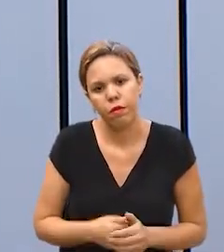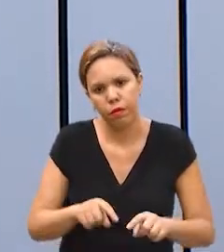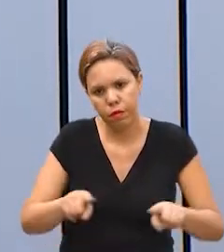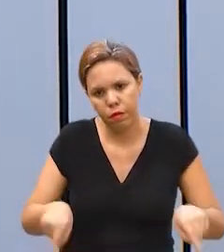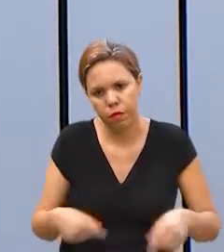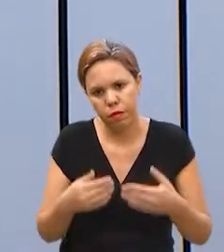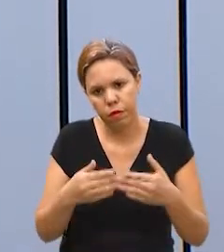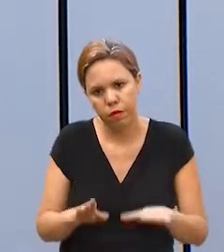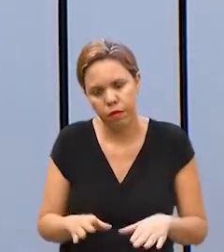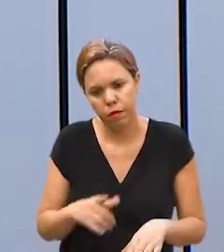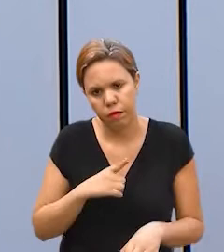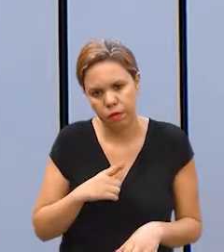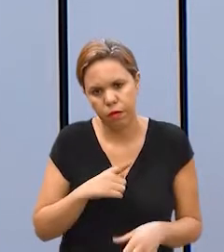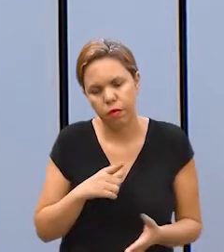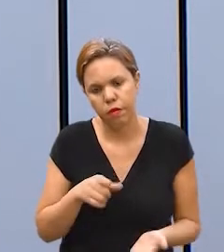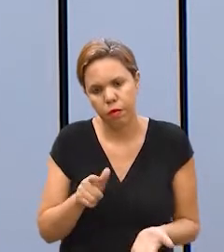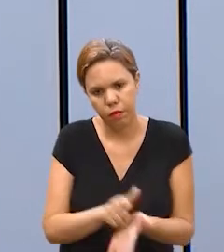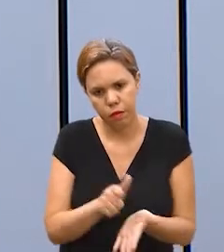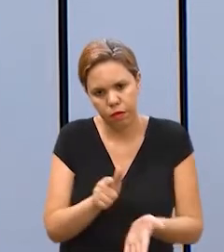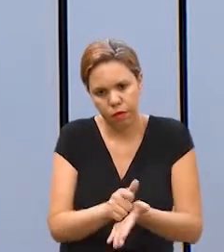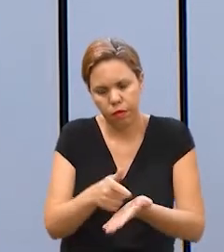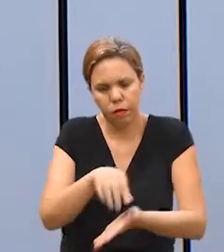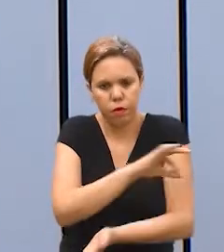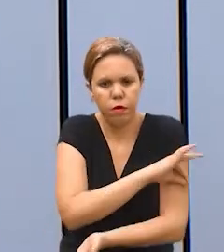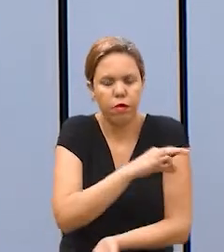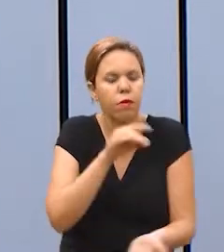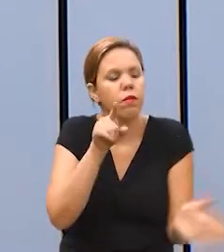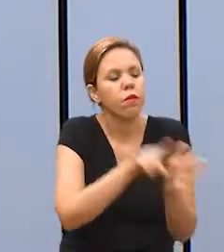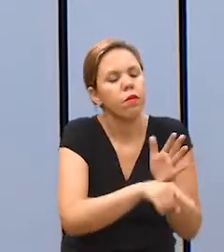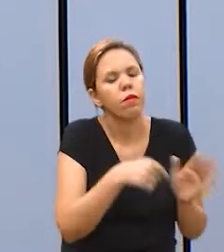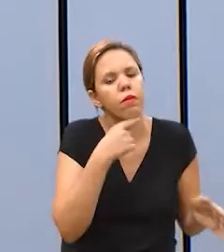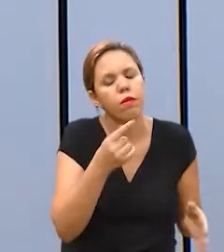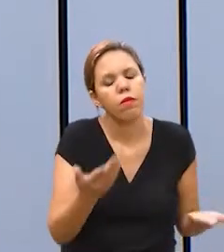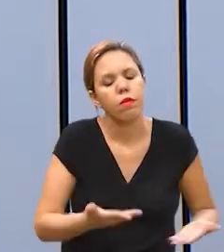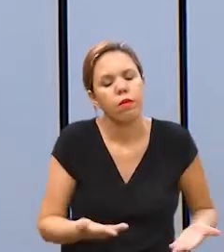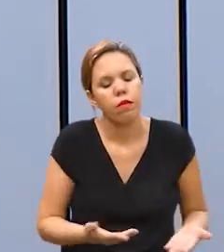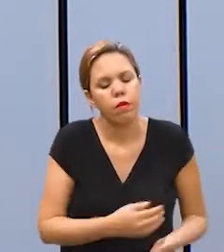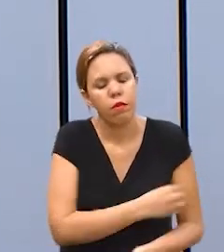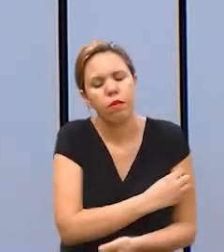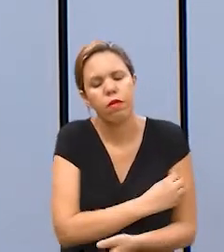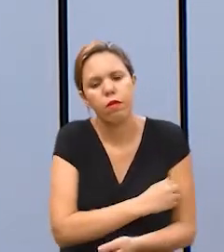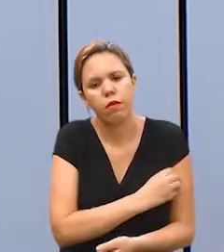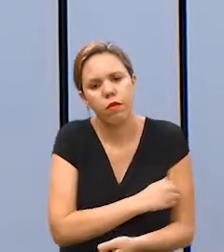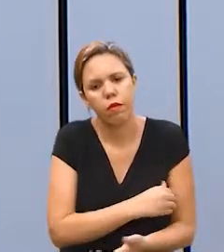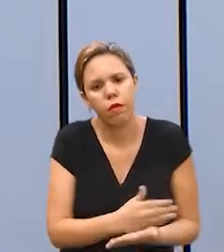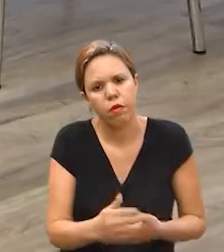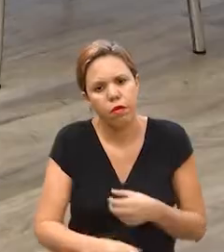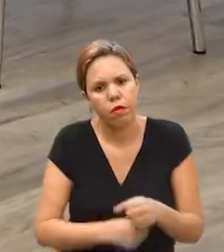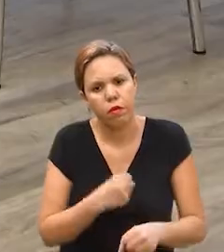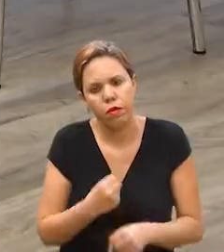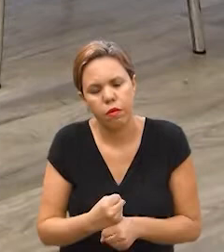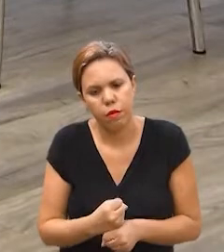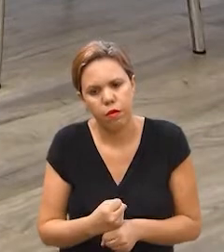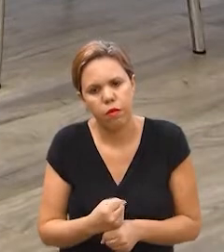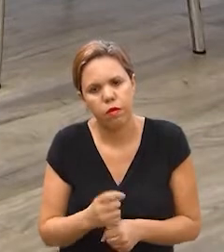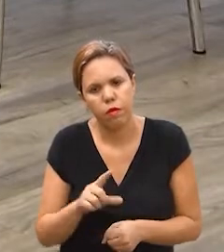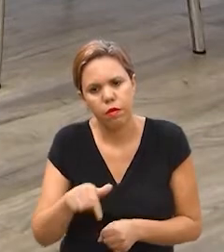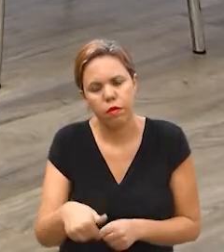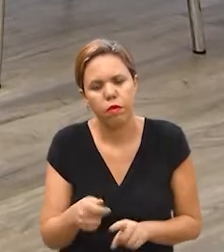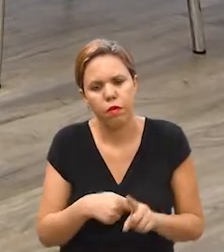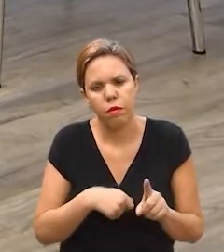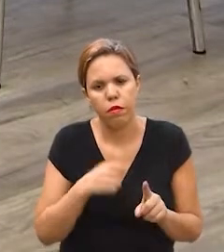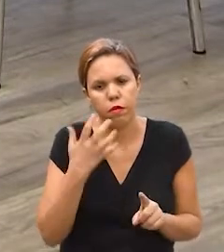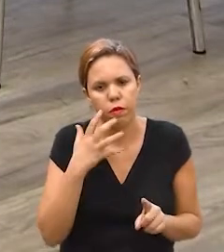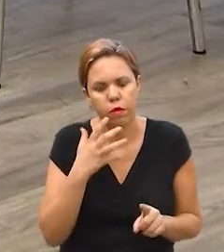as salas seriam reabertas. Eu até estou encaminhando para a prefeitura no questionamento agora, né, começo do ano letivo, pós o